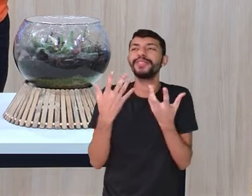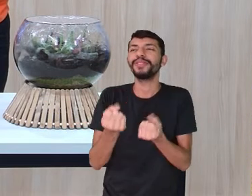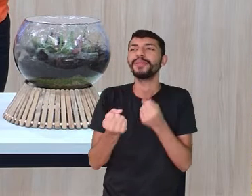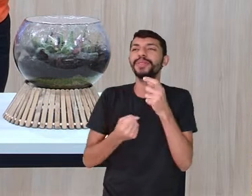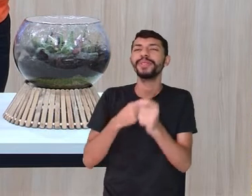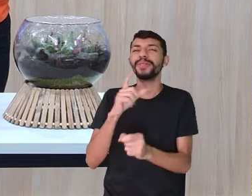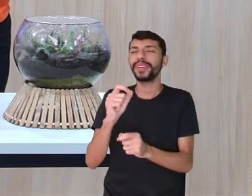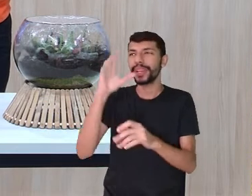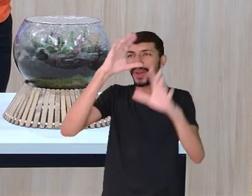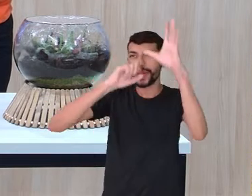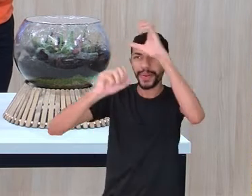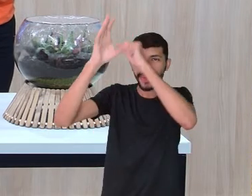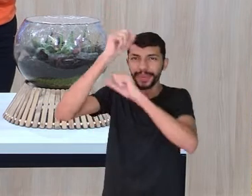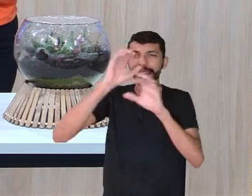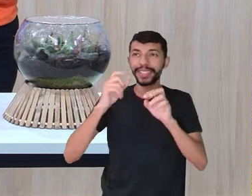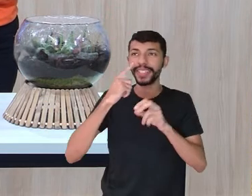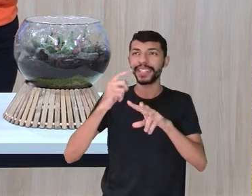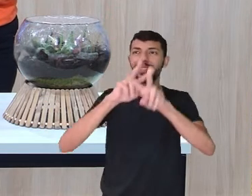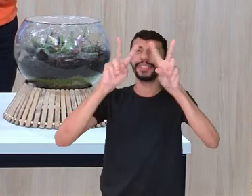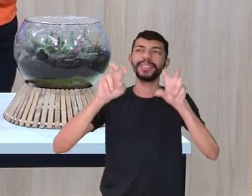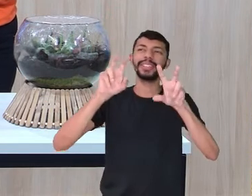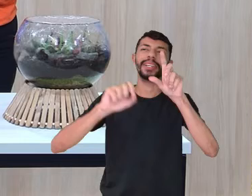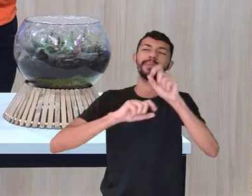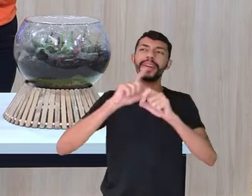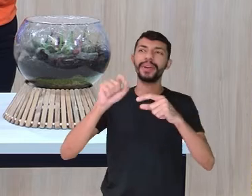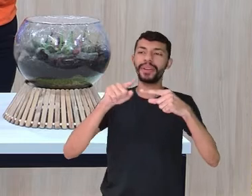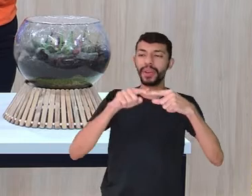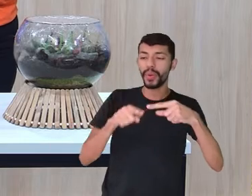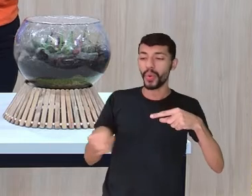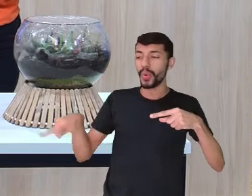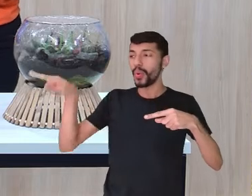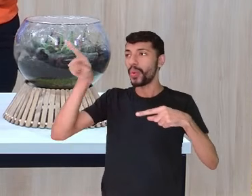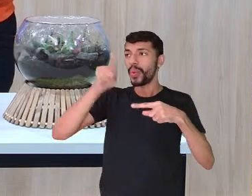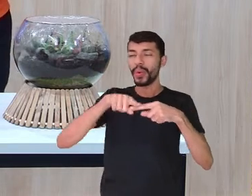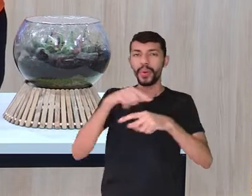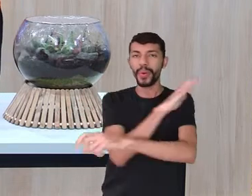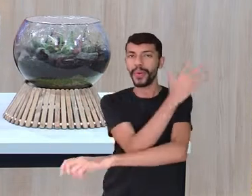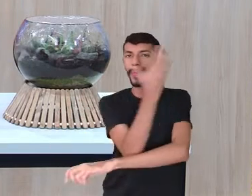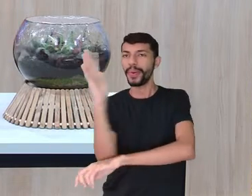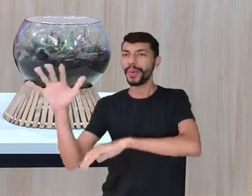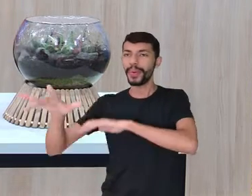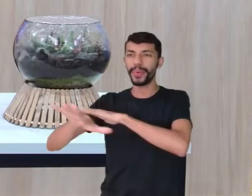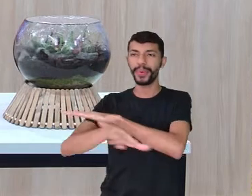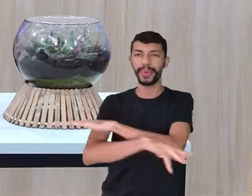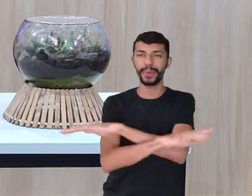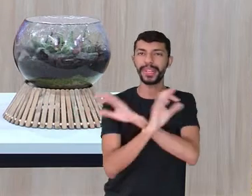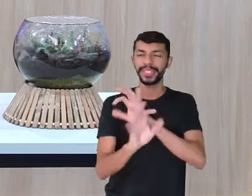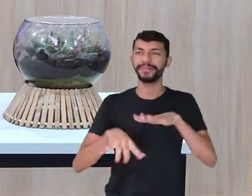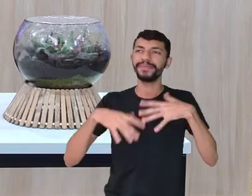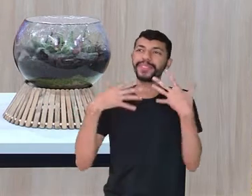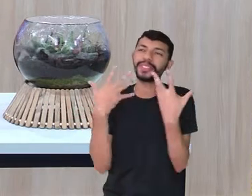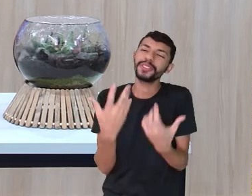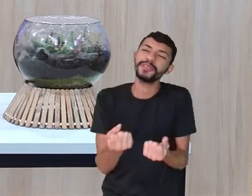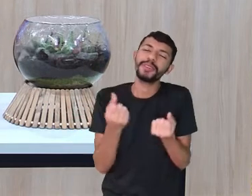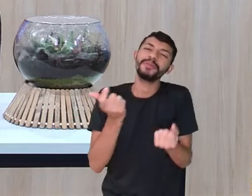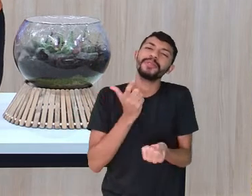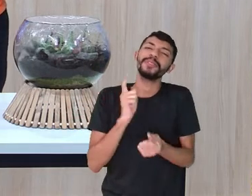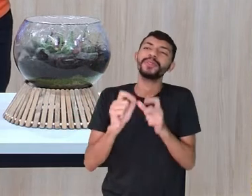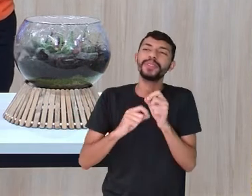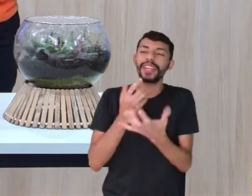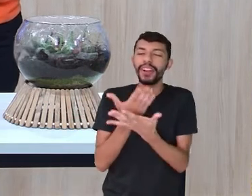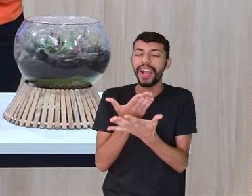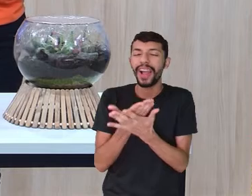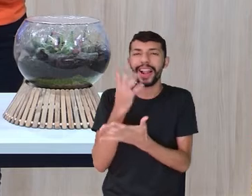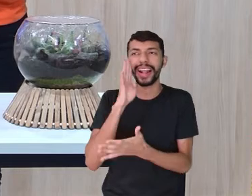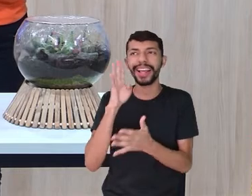conhecimento. Hoje o nosso tema, no ciclo da matéria, nos ecossistemas. Então vamos ter uma aula bem legal, bem